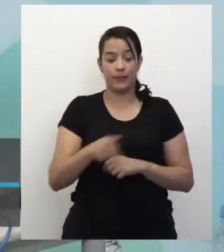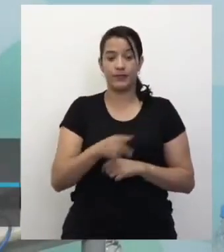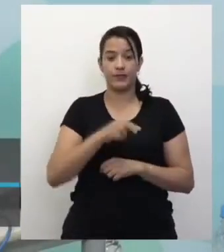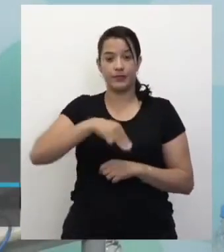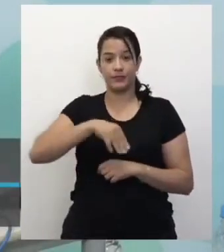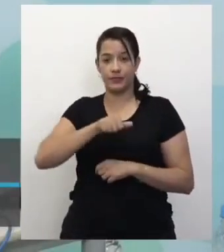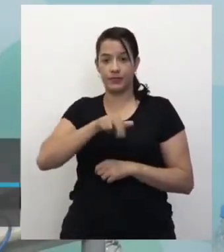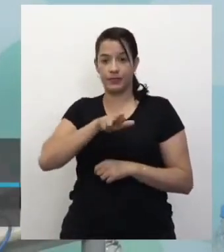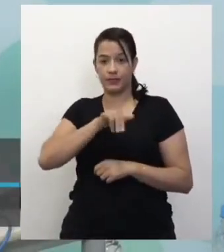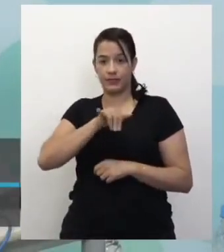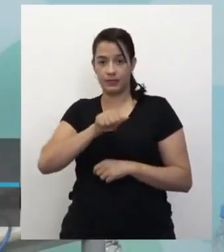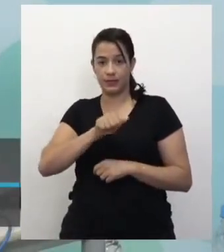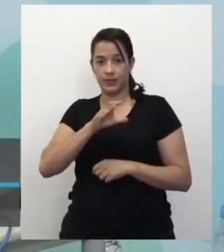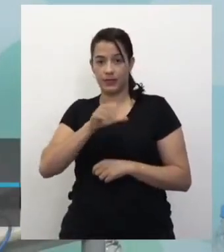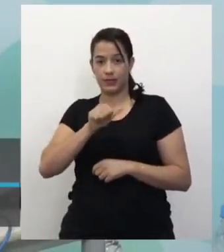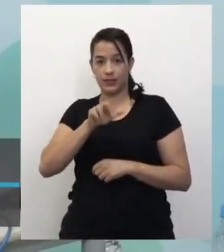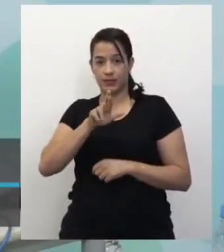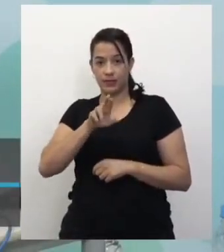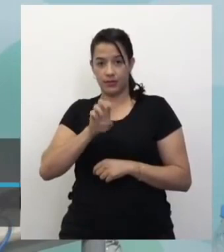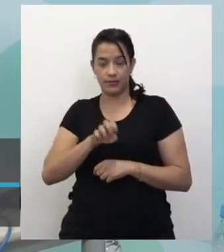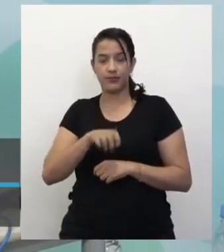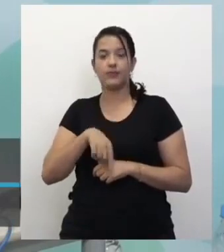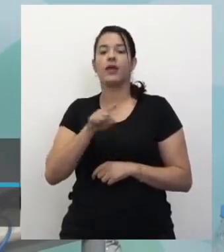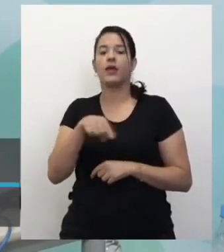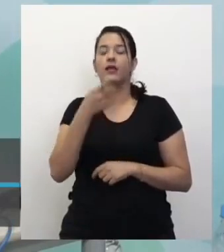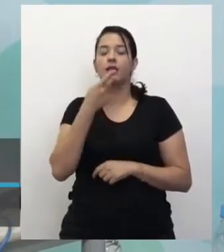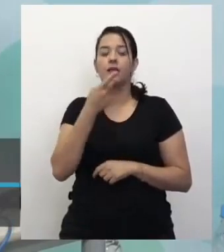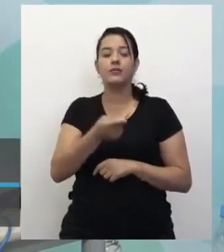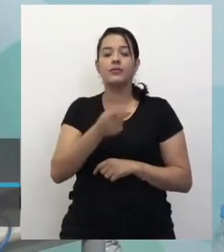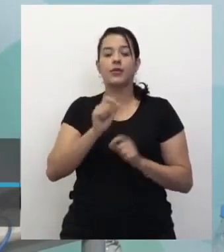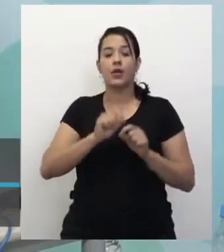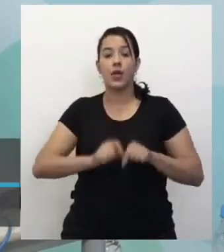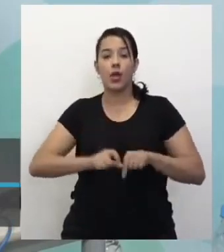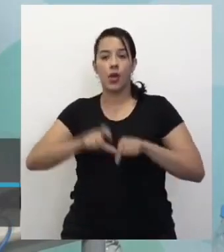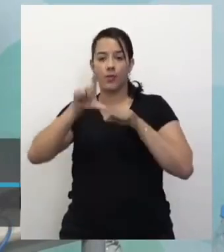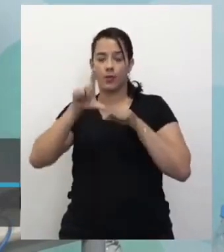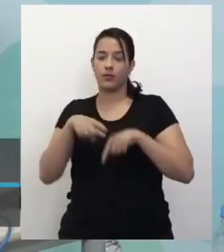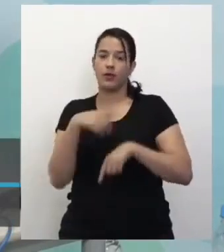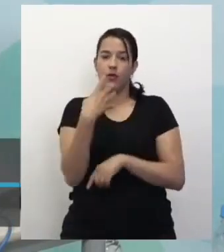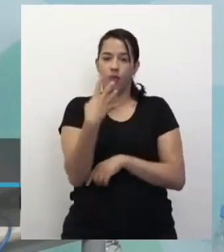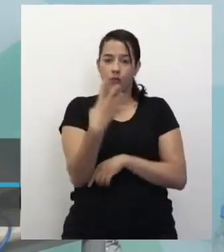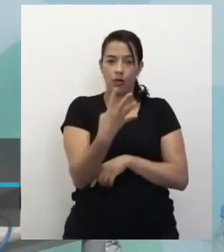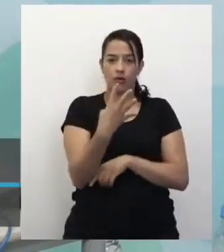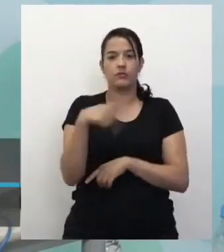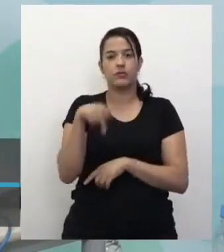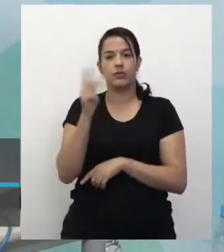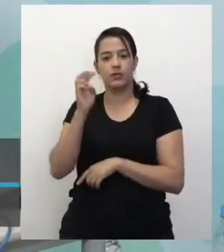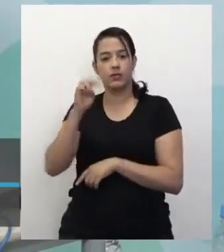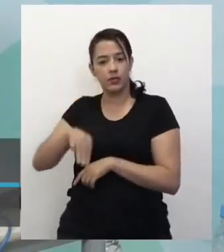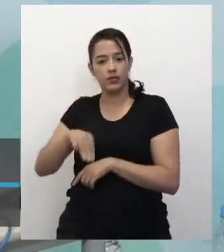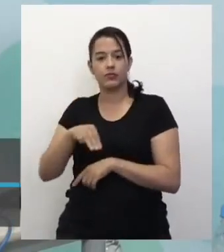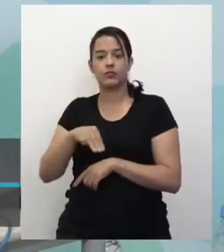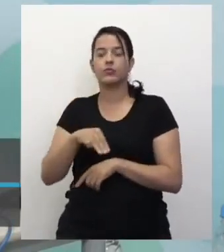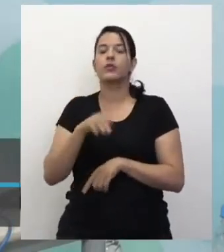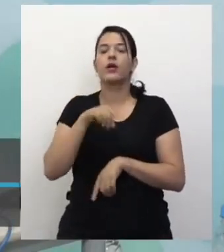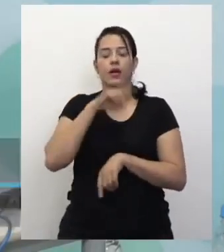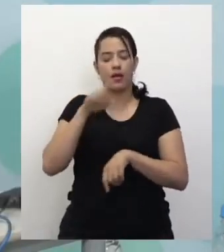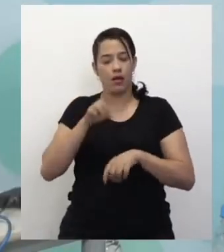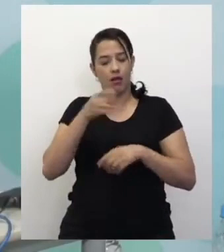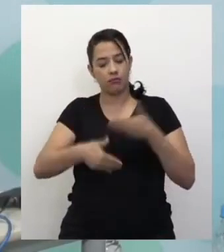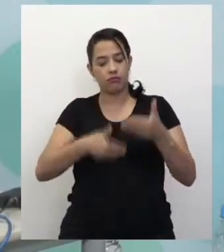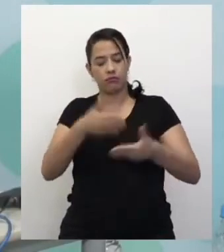Clary, acho que é isso, né? Maria Clary, alguma coisa, disse que aumenta 4 quilômetros a cada meia hora, né? Ela é de Campinas